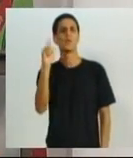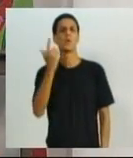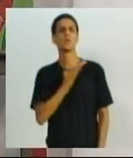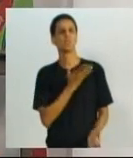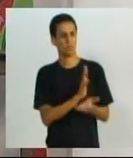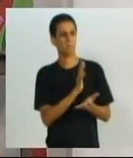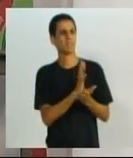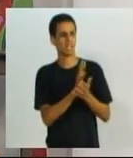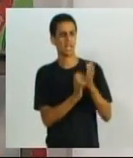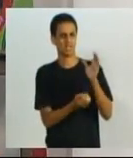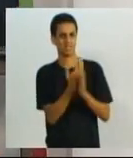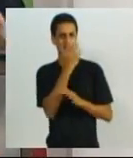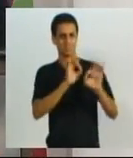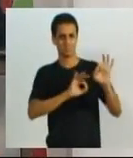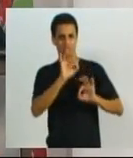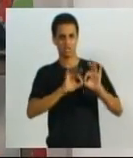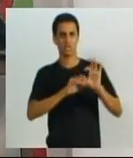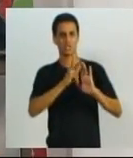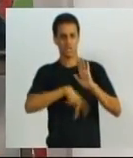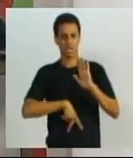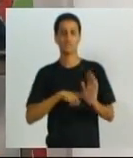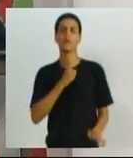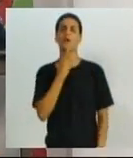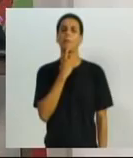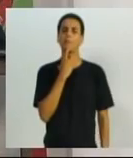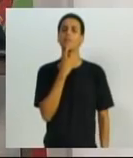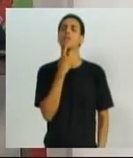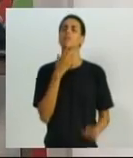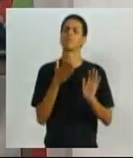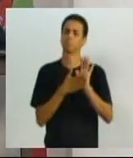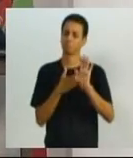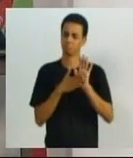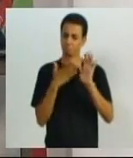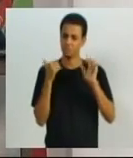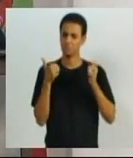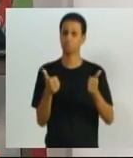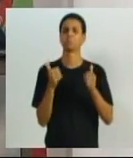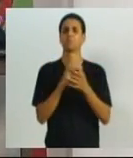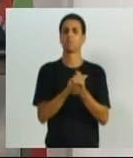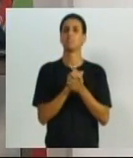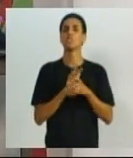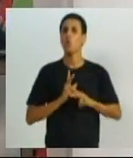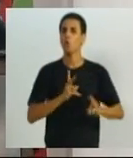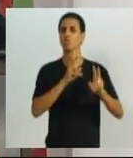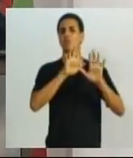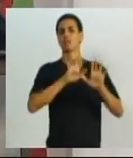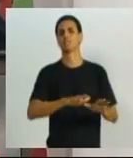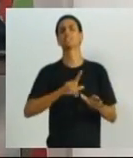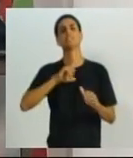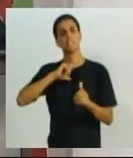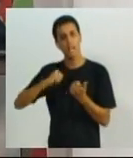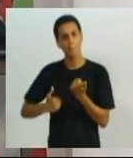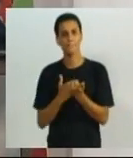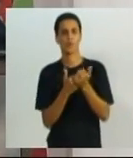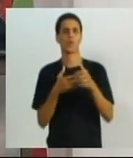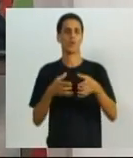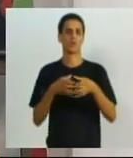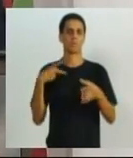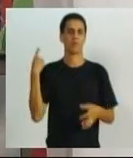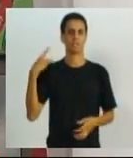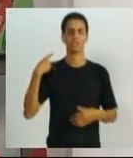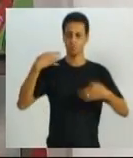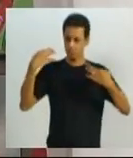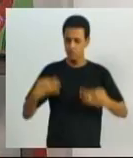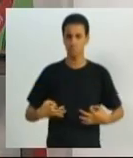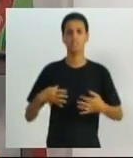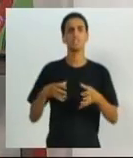está fazendo o projeto, o Robinho. Parabéns pela iniciativa. Continue assim, terão o apoio dos partidos, obviamente, e os